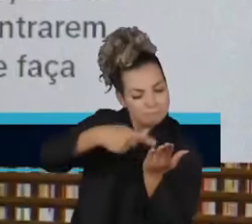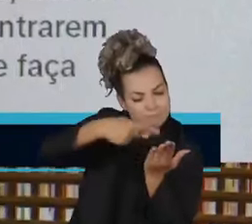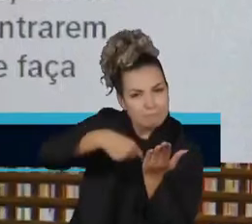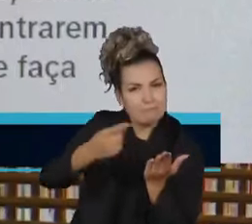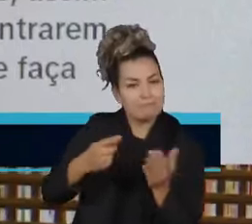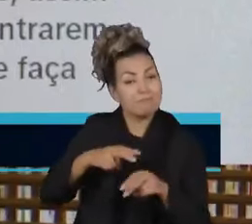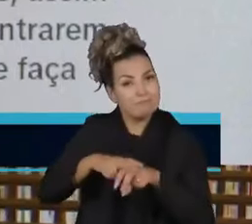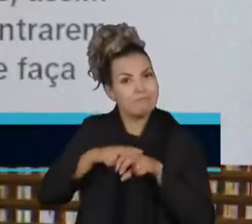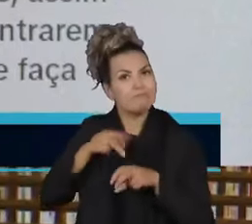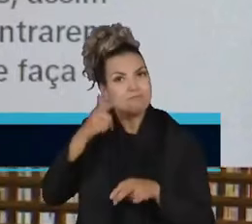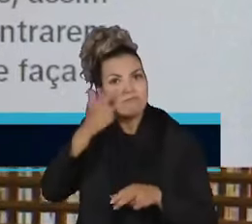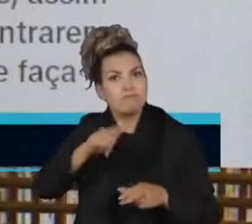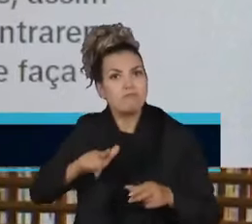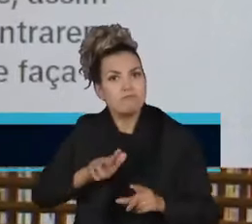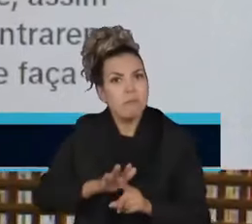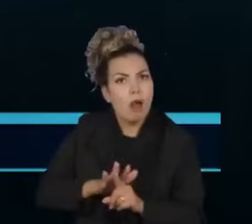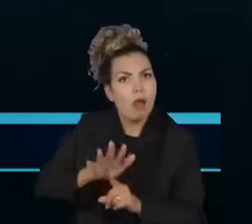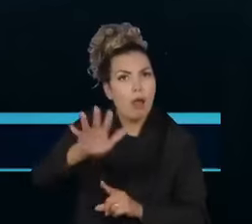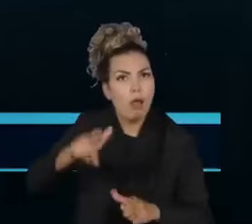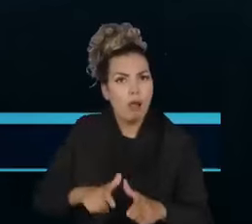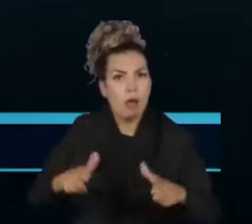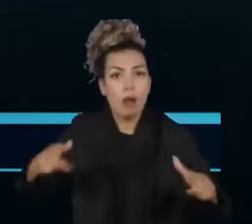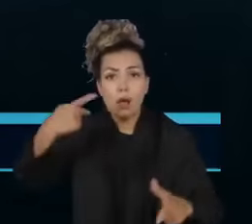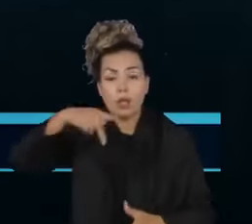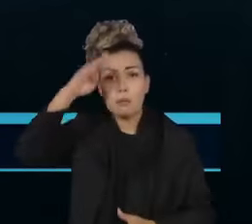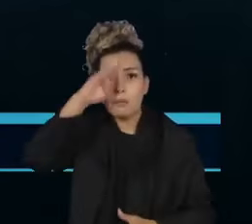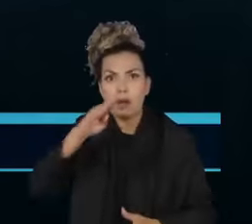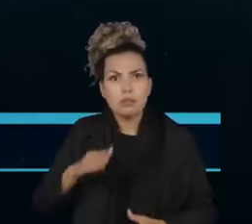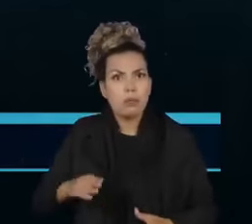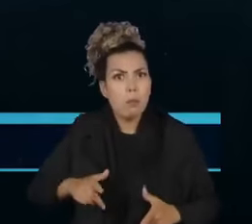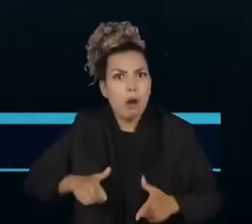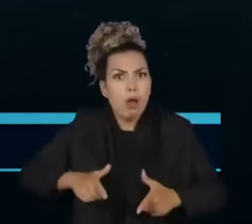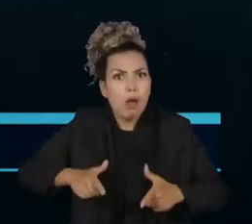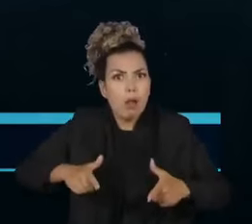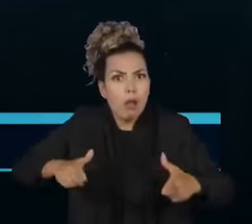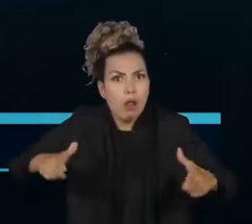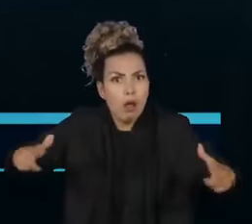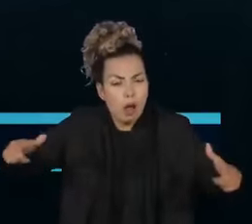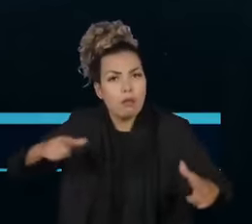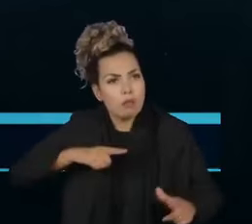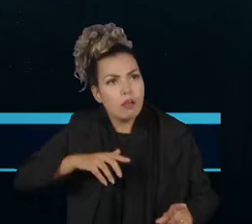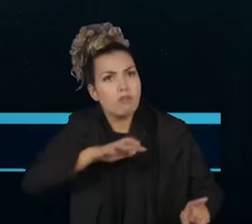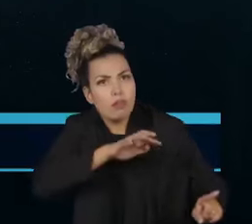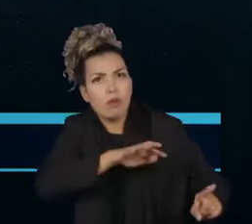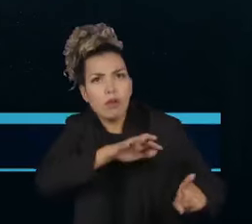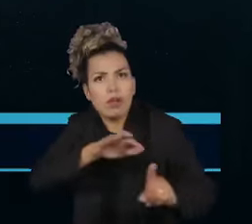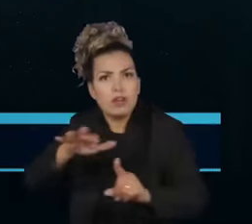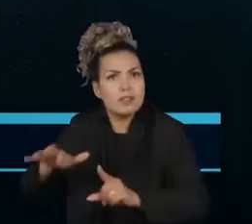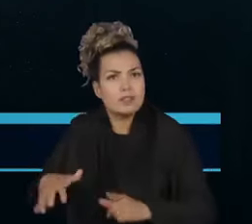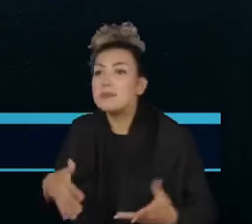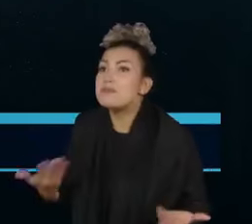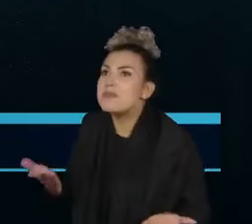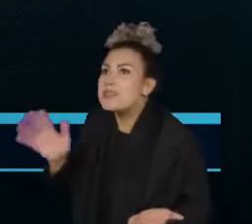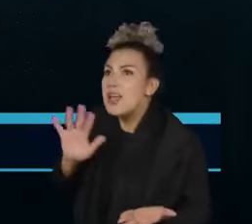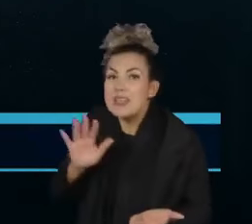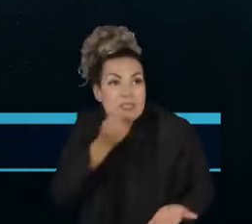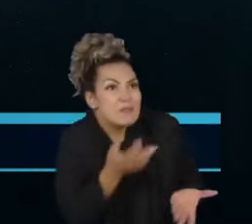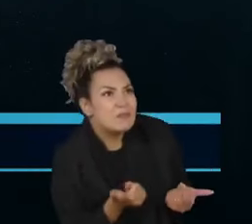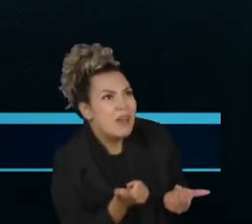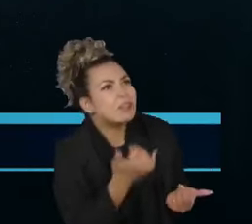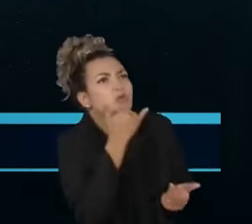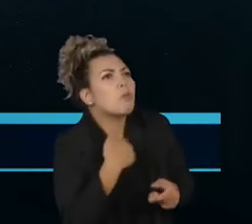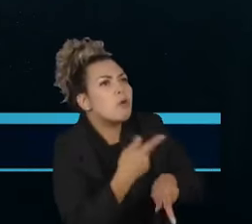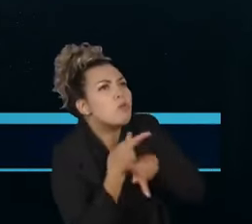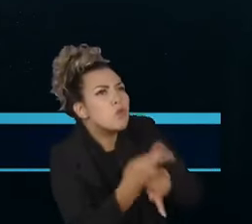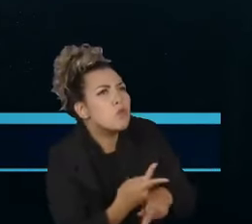quase 2 milhões e meio de vídeos indicando diferentes tipos de obras. Mulher, e aí, tudo bom? Nossa, eu tava te procurando porque eu